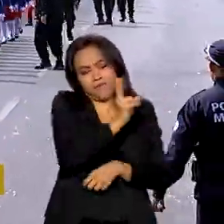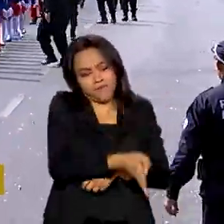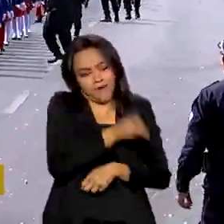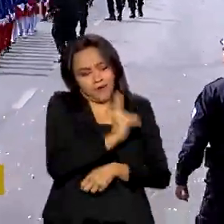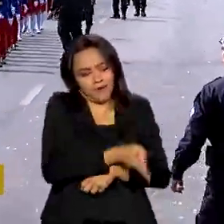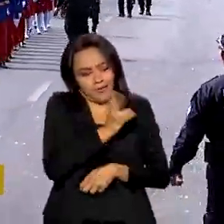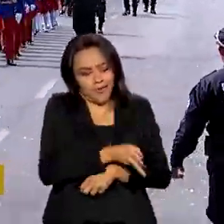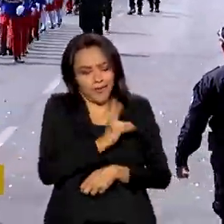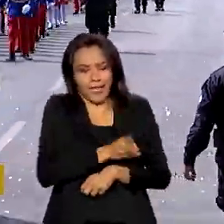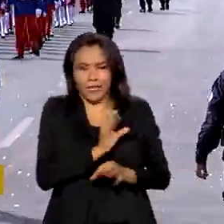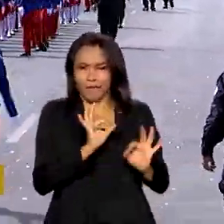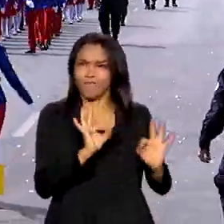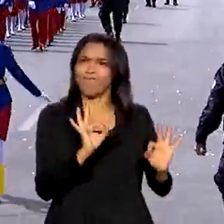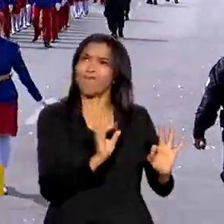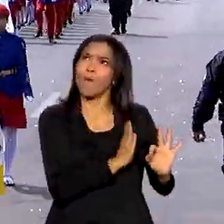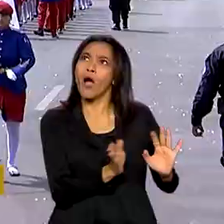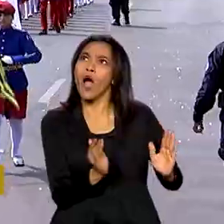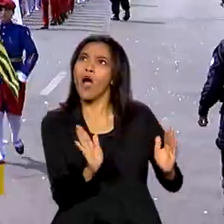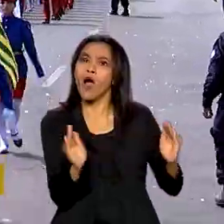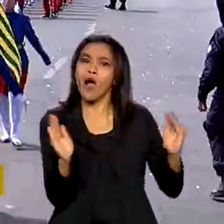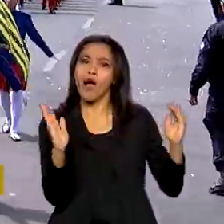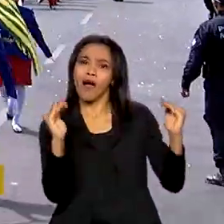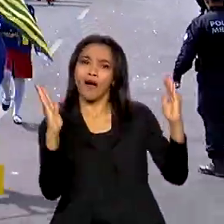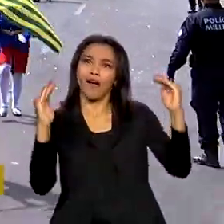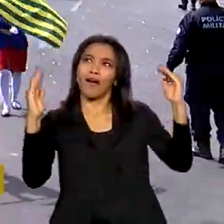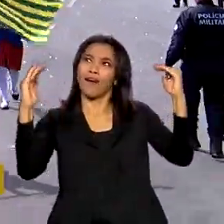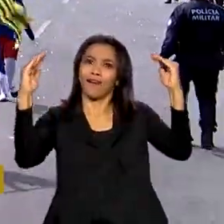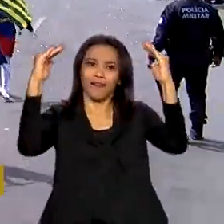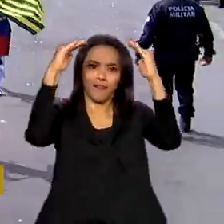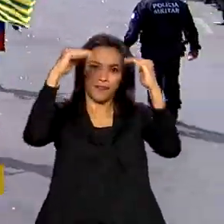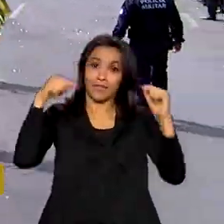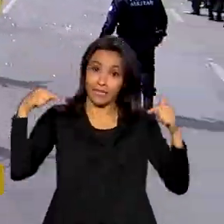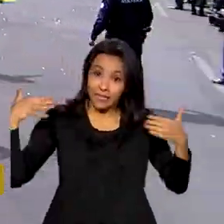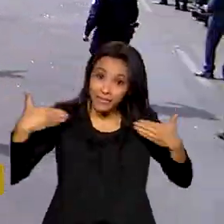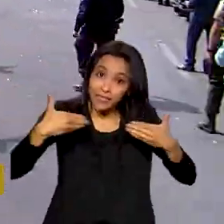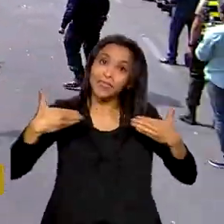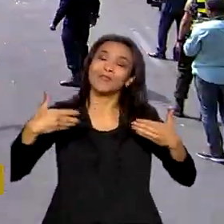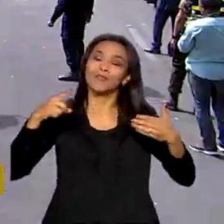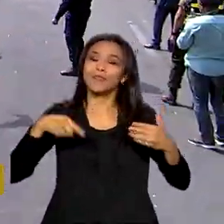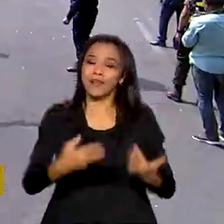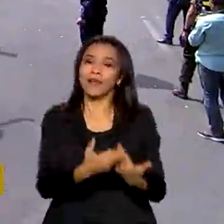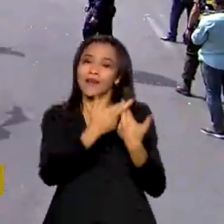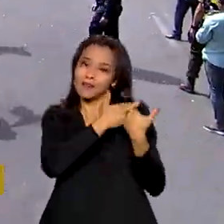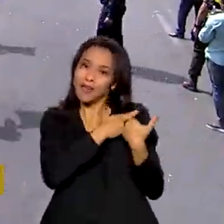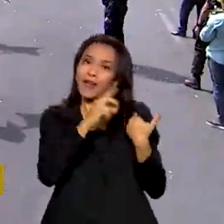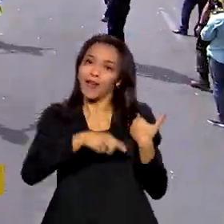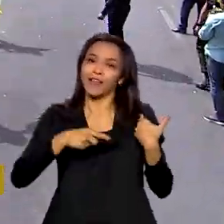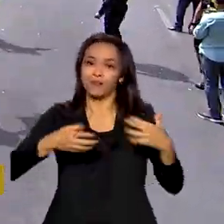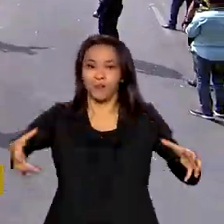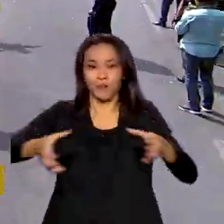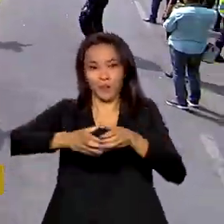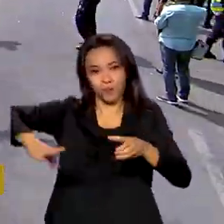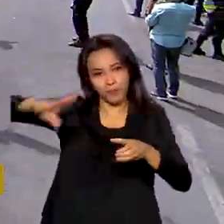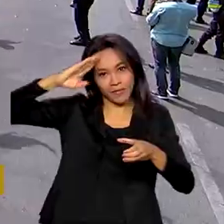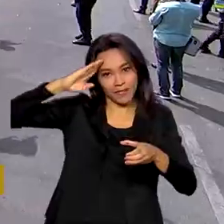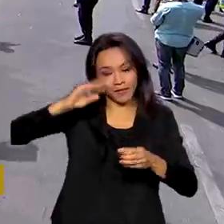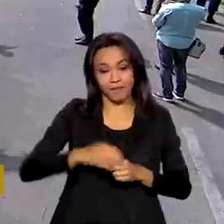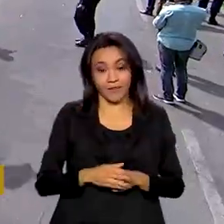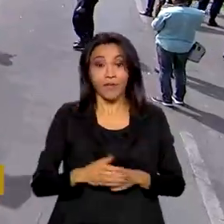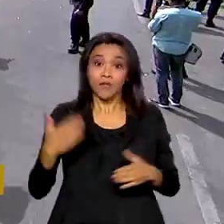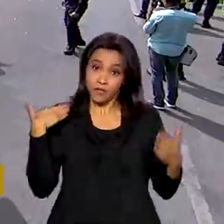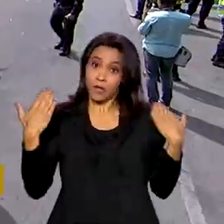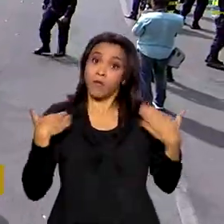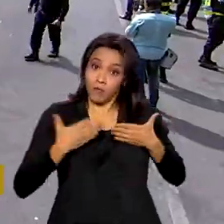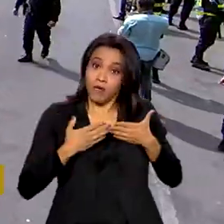integridade territorial e as Forças Armadas têm um papel fundamental nesse sentido. Marinha também tem participação importante nesse quesito, né,